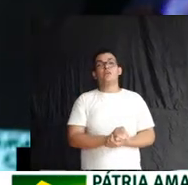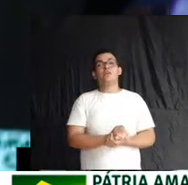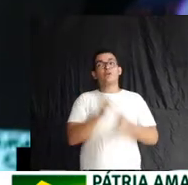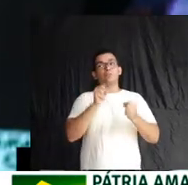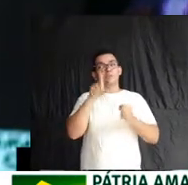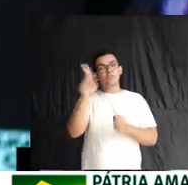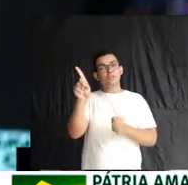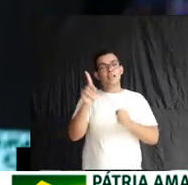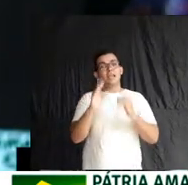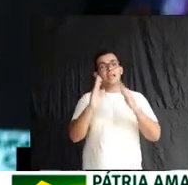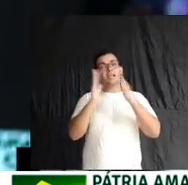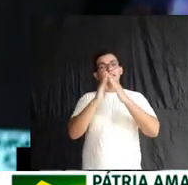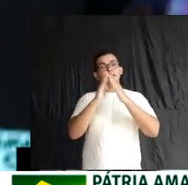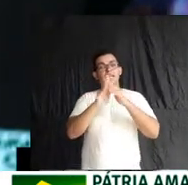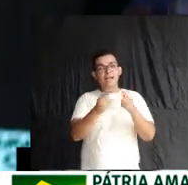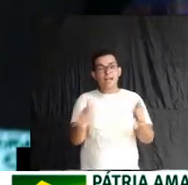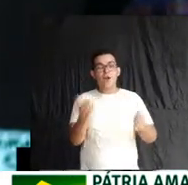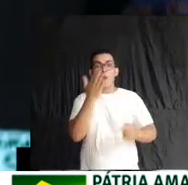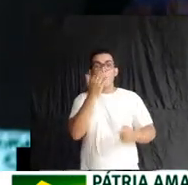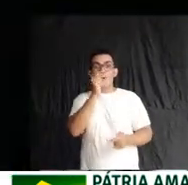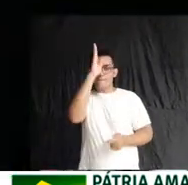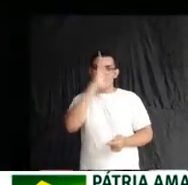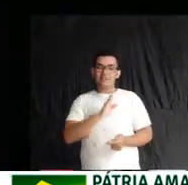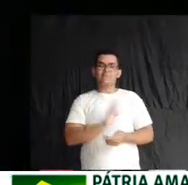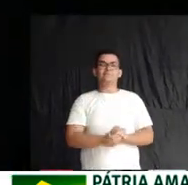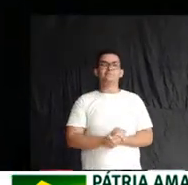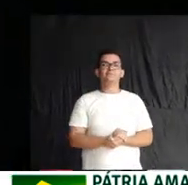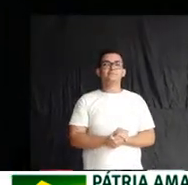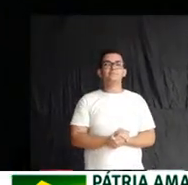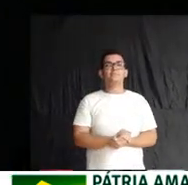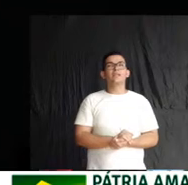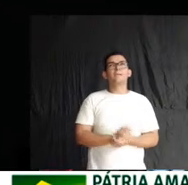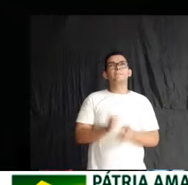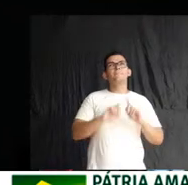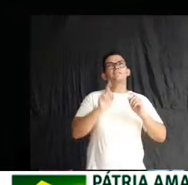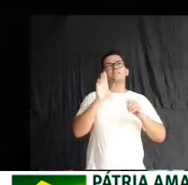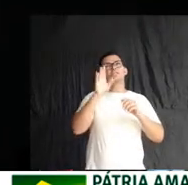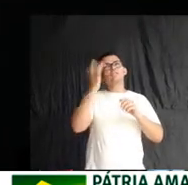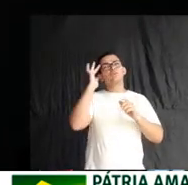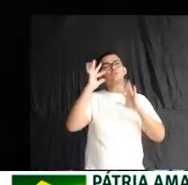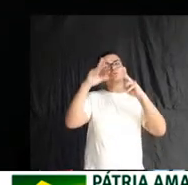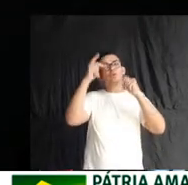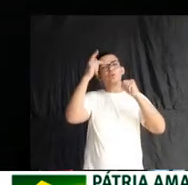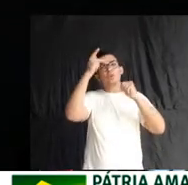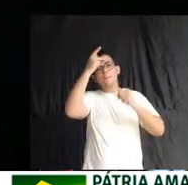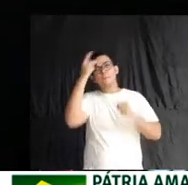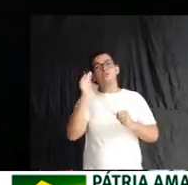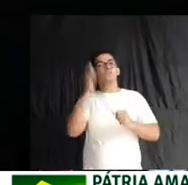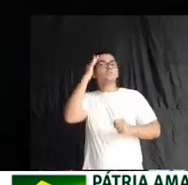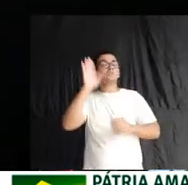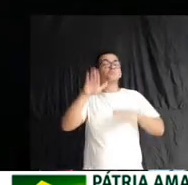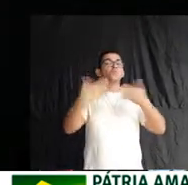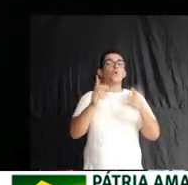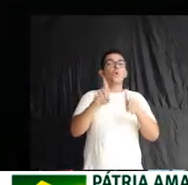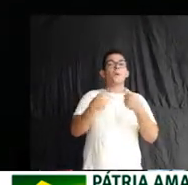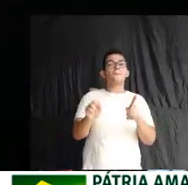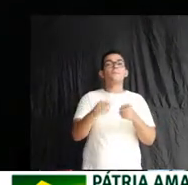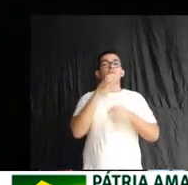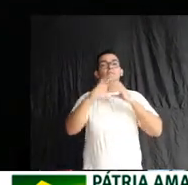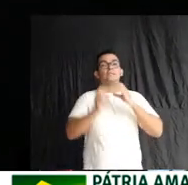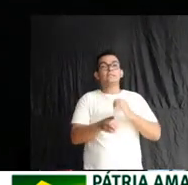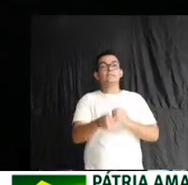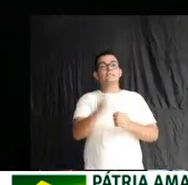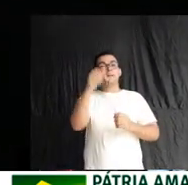e ele sabe que tem música que não pode faltar no show. Então, ele, todo mundo aqui já sabe, né? Qual é, né, gente? É, aquela que não pode